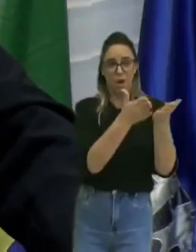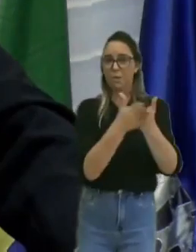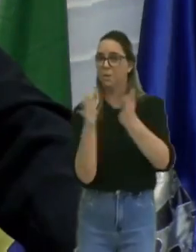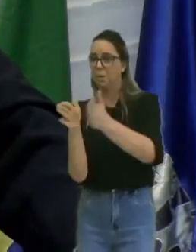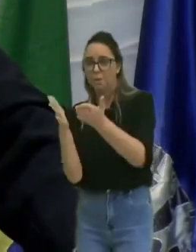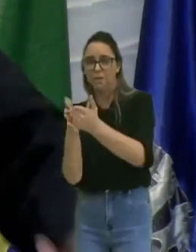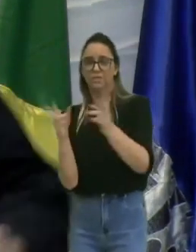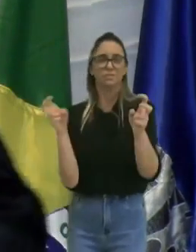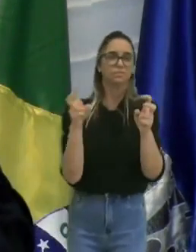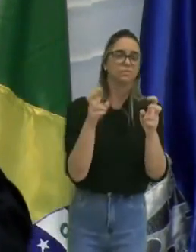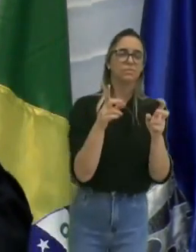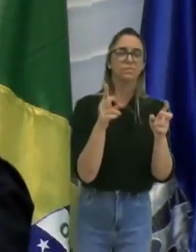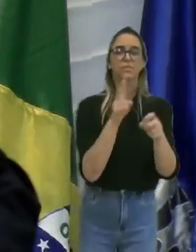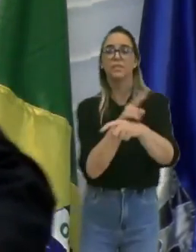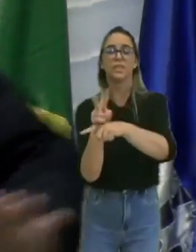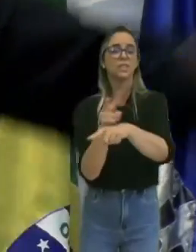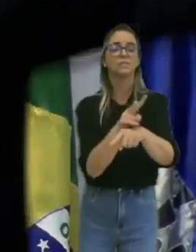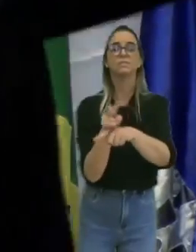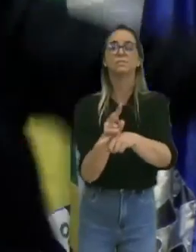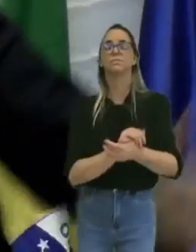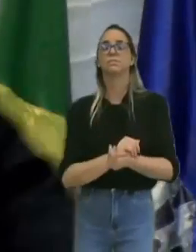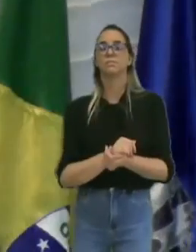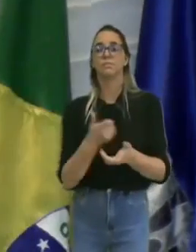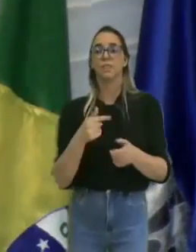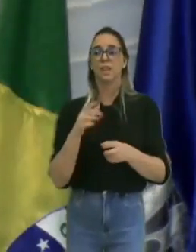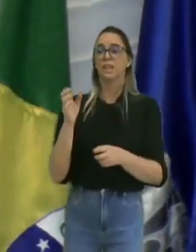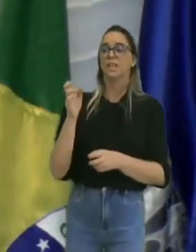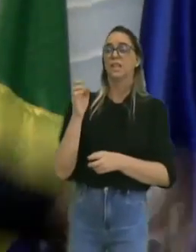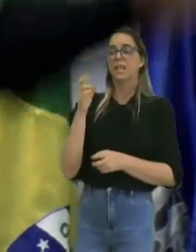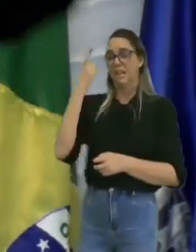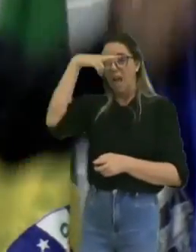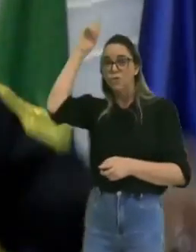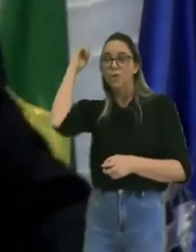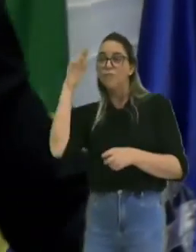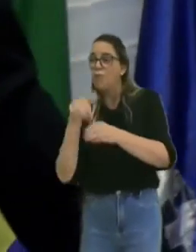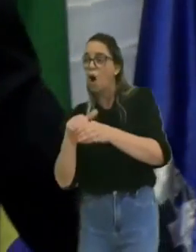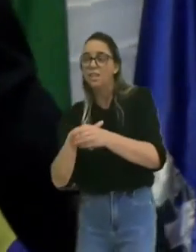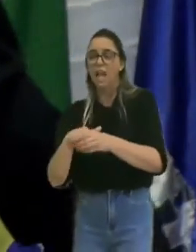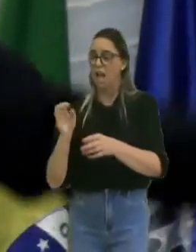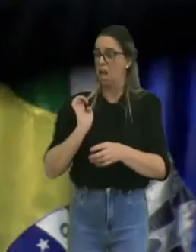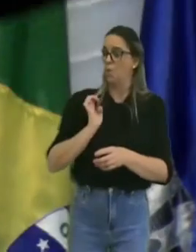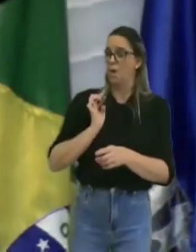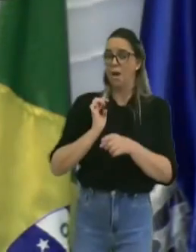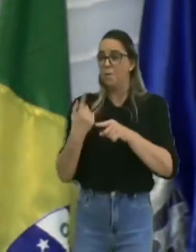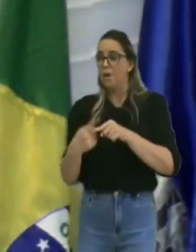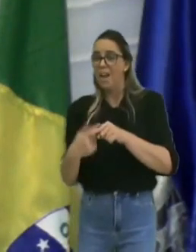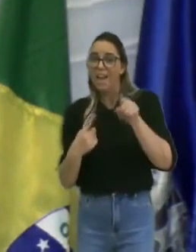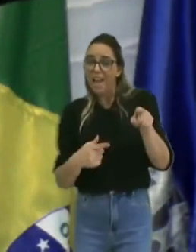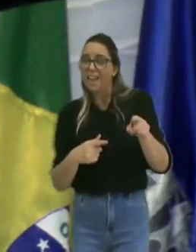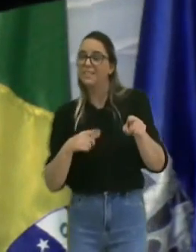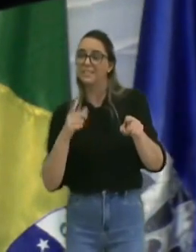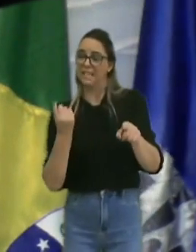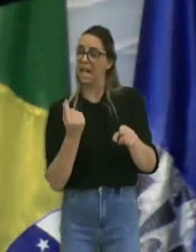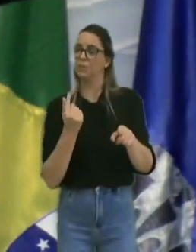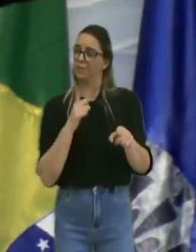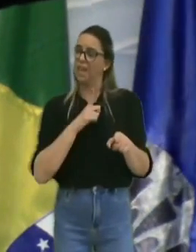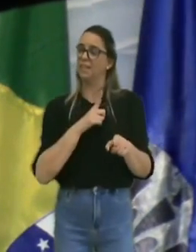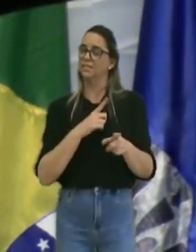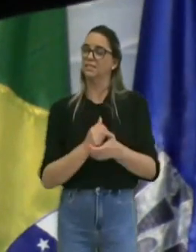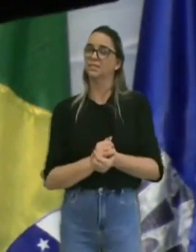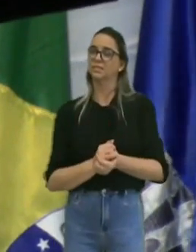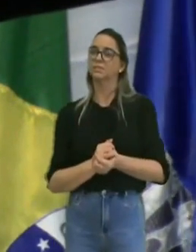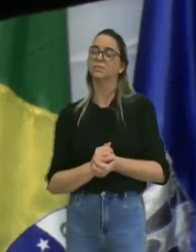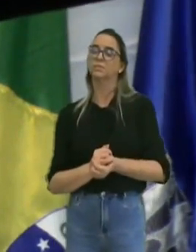não. Aí o cabo disse, Sinaldo, vota no rico, que o rico tem dinheiro. Esses caras não pecam de